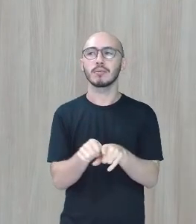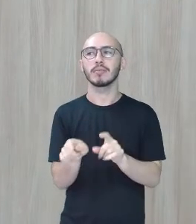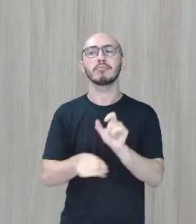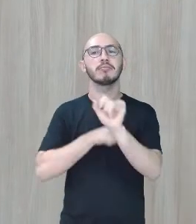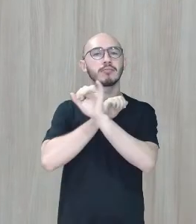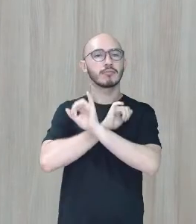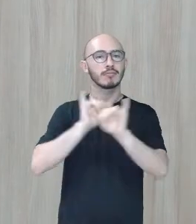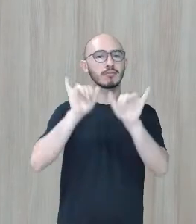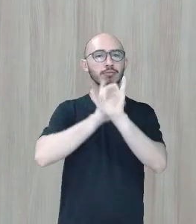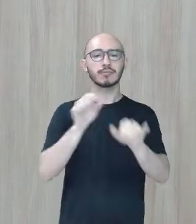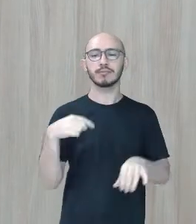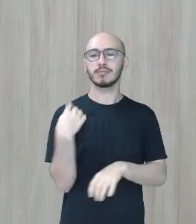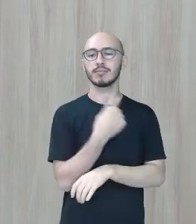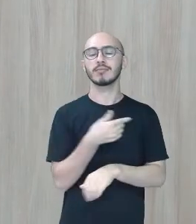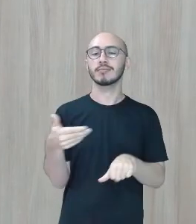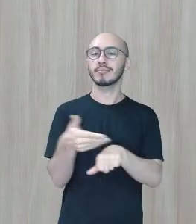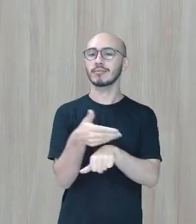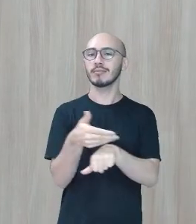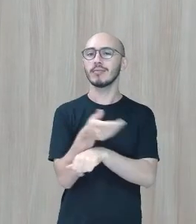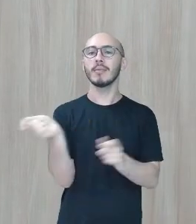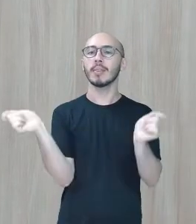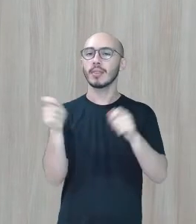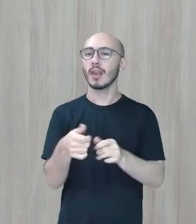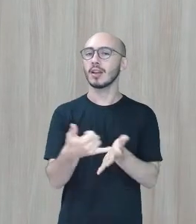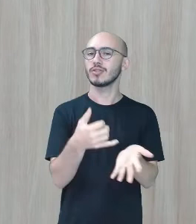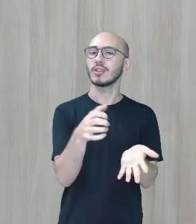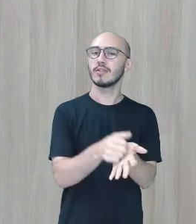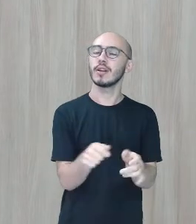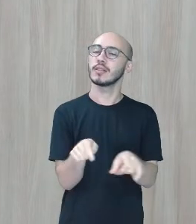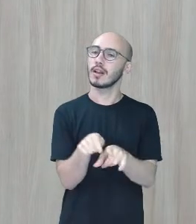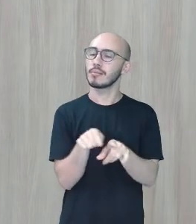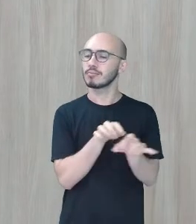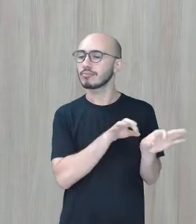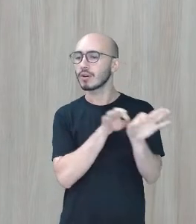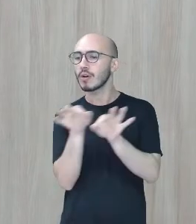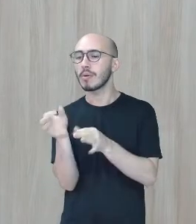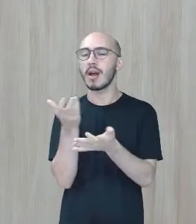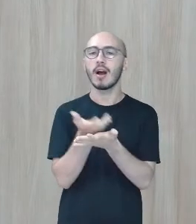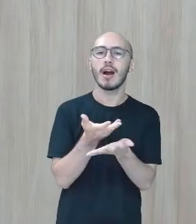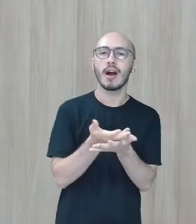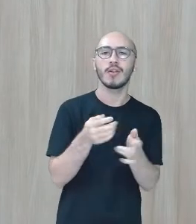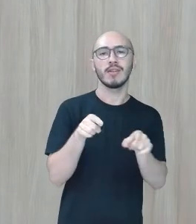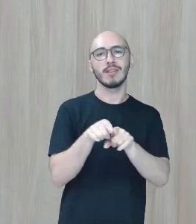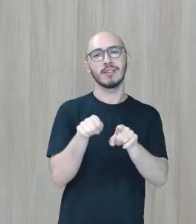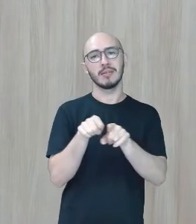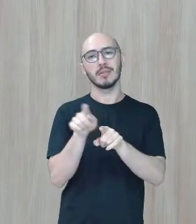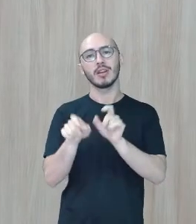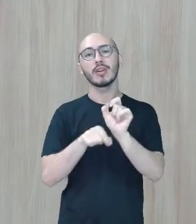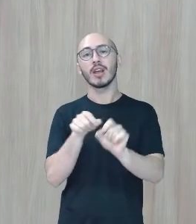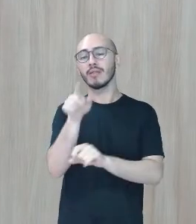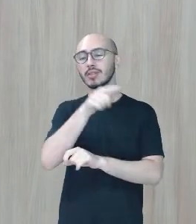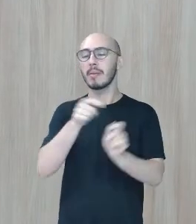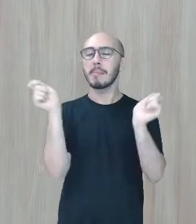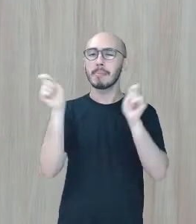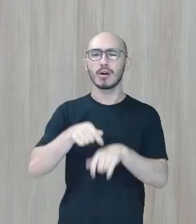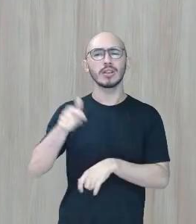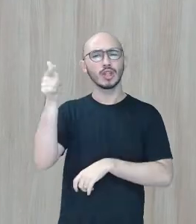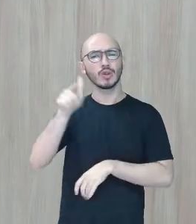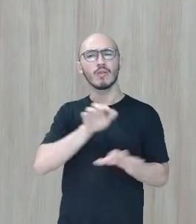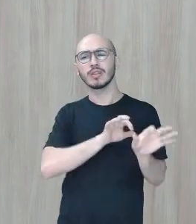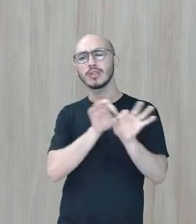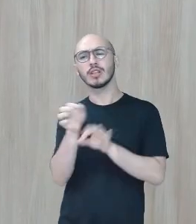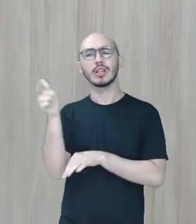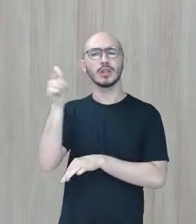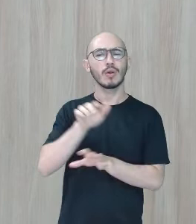para o pessoal para que eles possam se inscrever e acompanhar também lá as nossas aulas e você pode reprisar aí